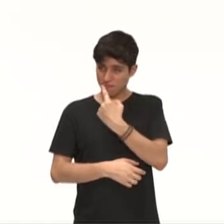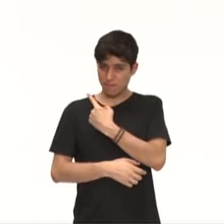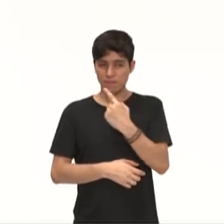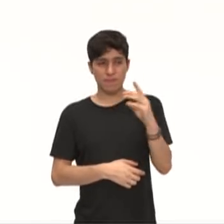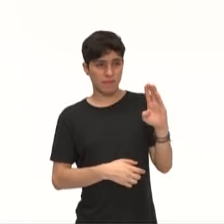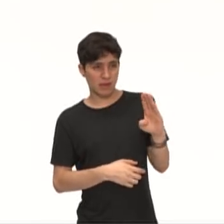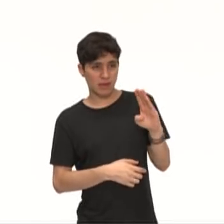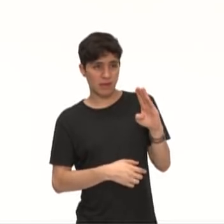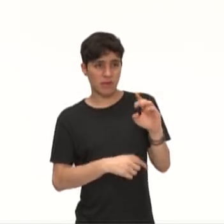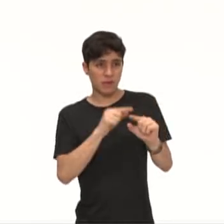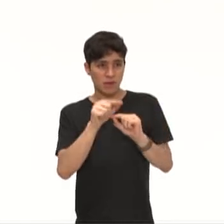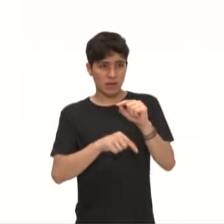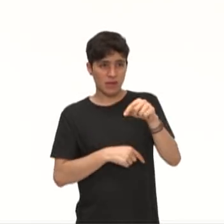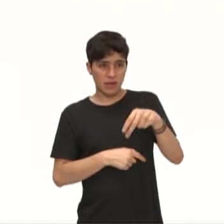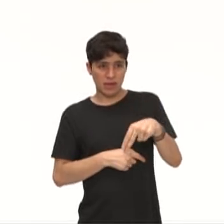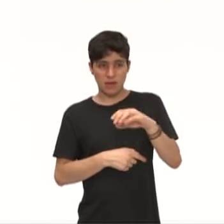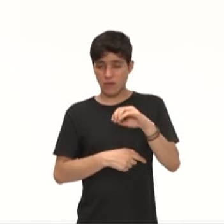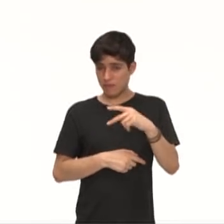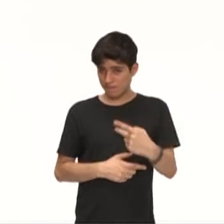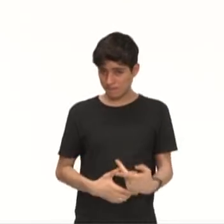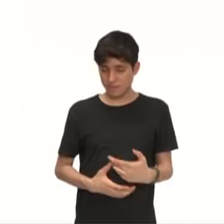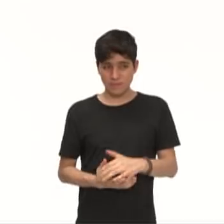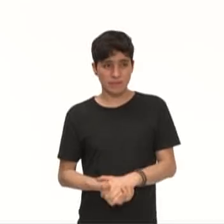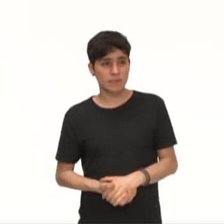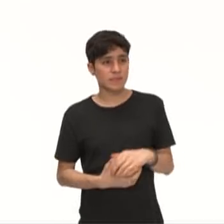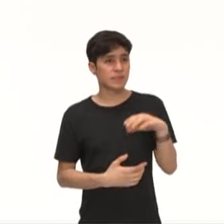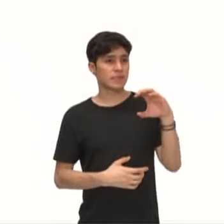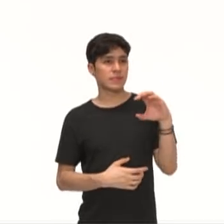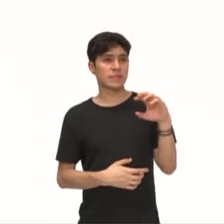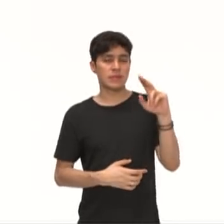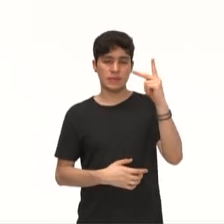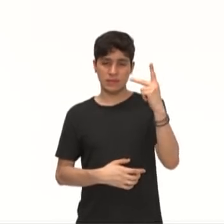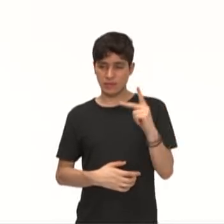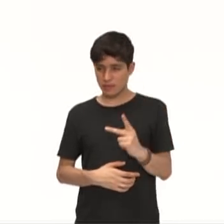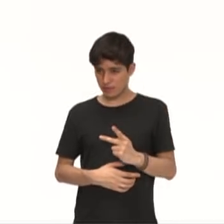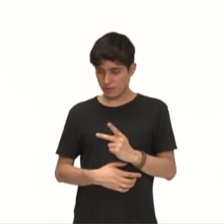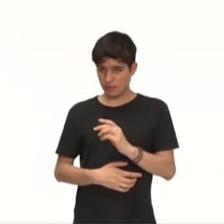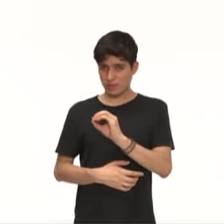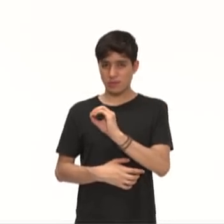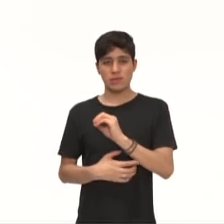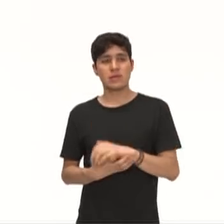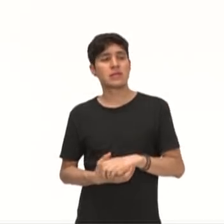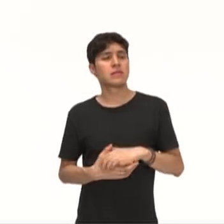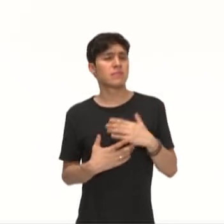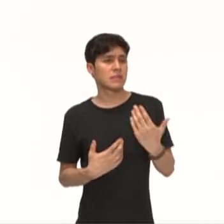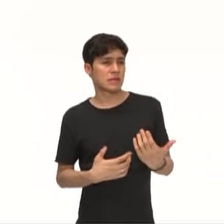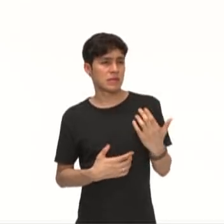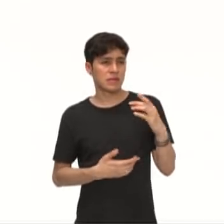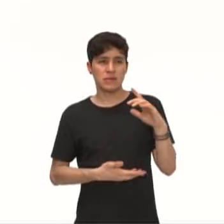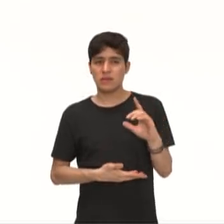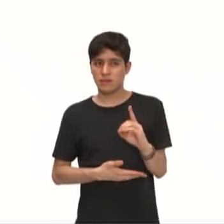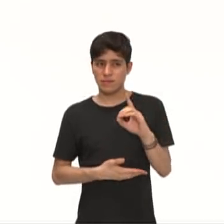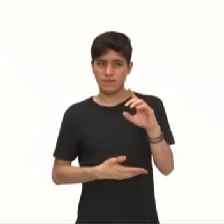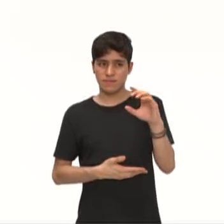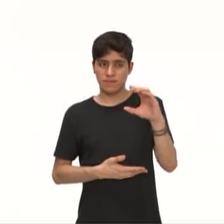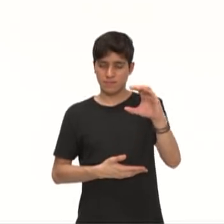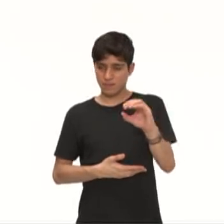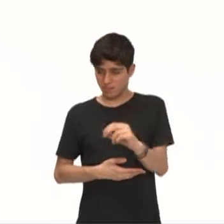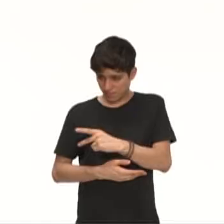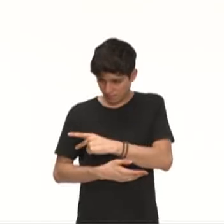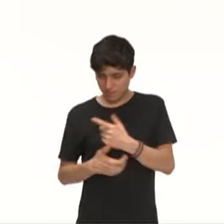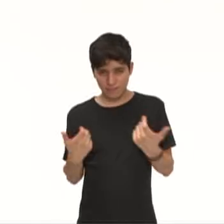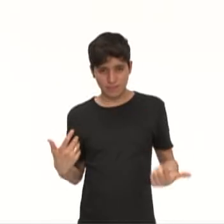dióxido de nitrogênio, NO2. Letra C, água, H2O. Ou letra D, dióxido de